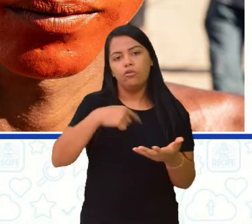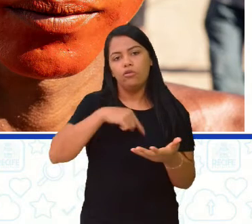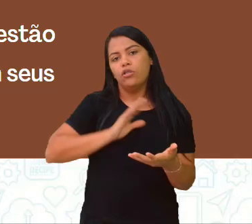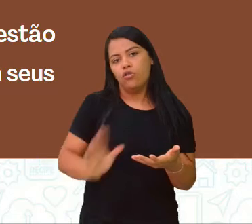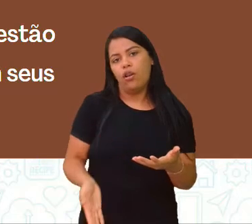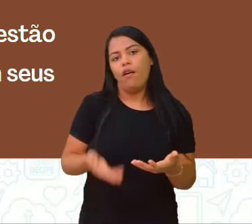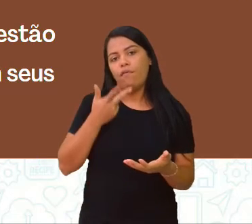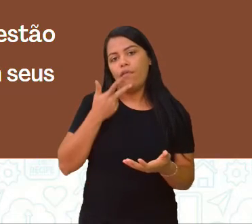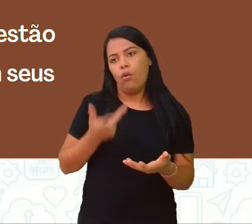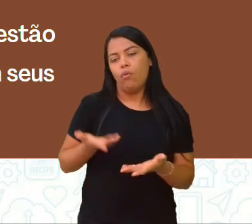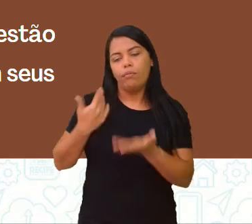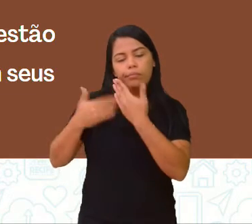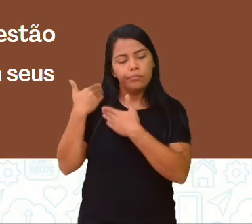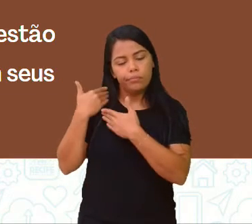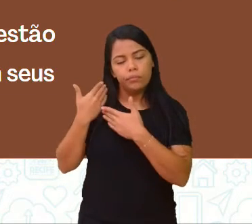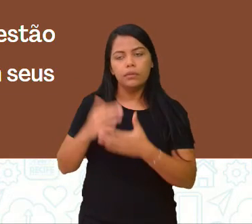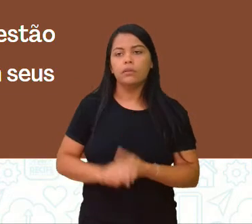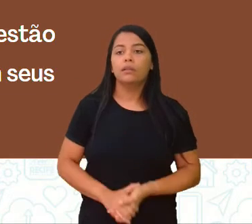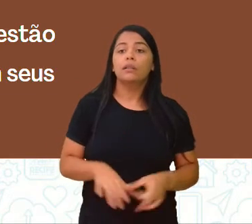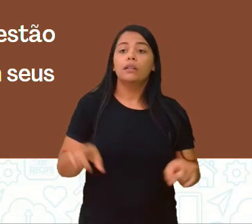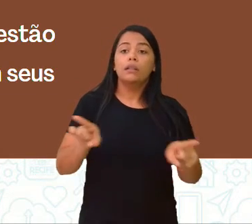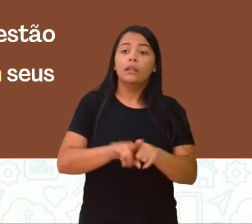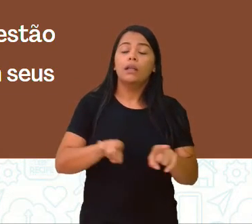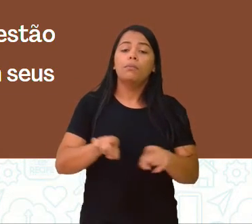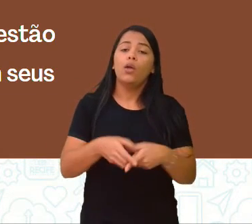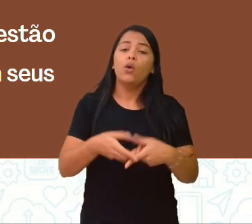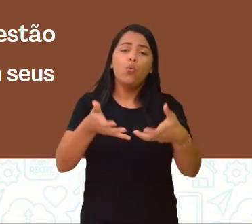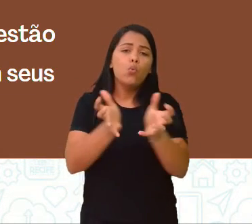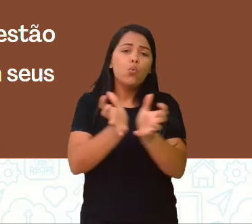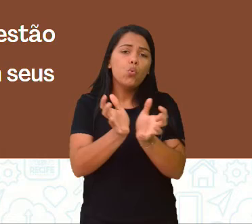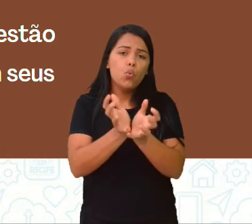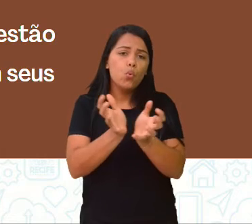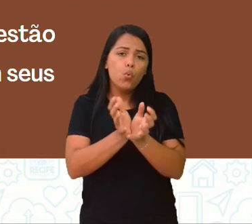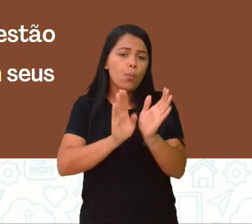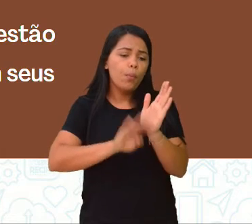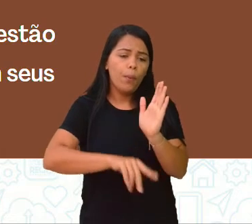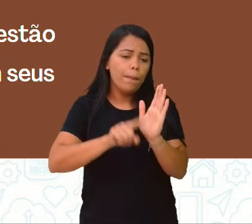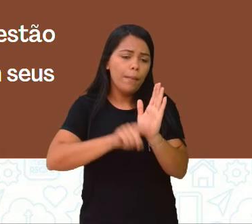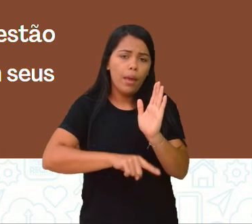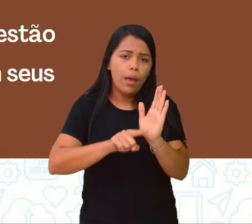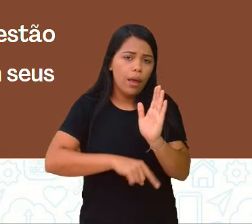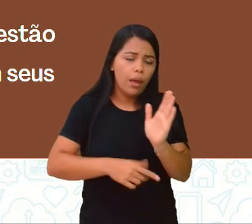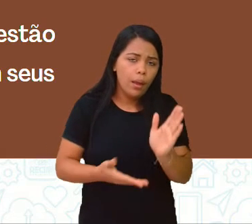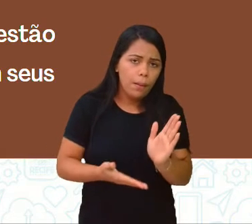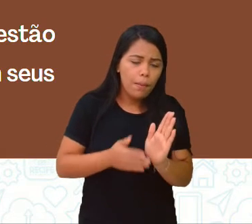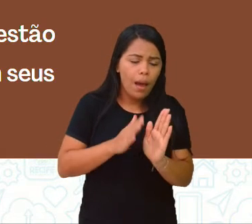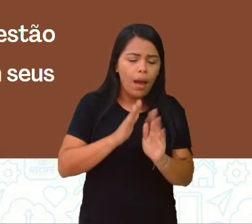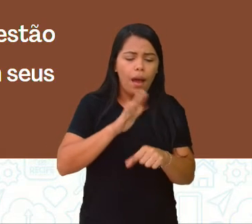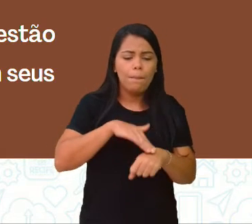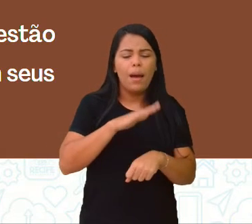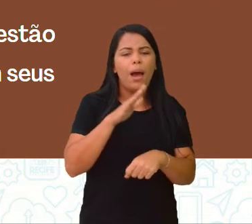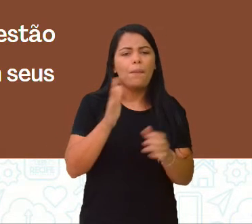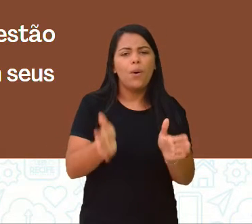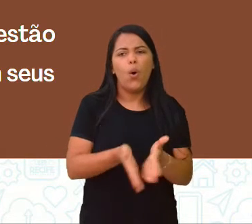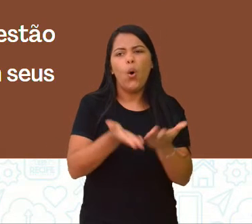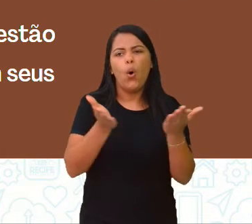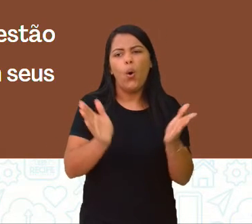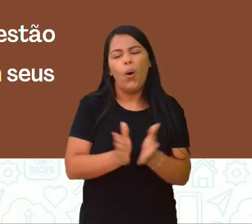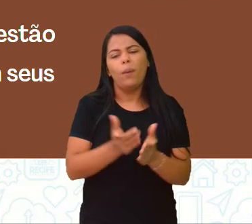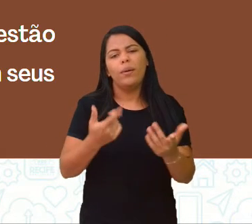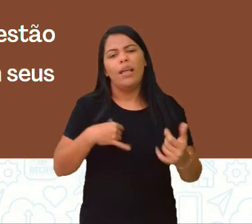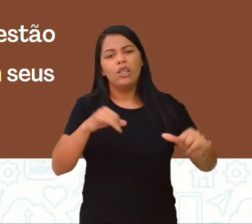nós. E os povos menos favorecidos socioeconomicamente estão sobrecarregados dos danos